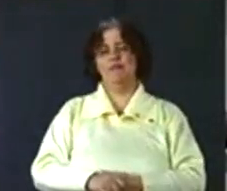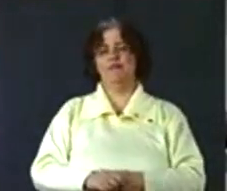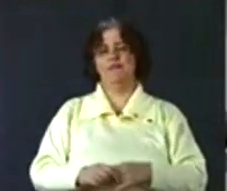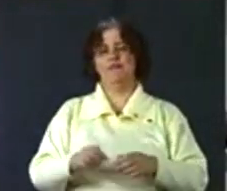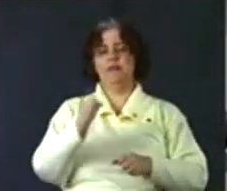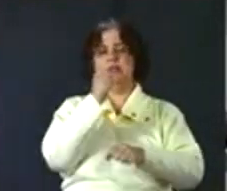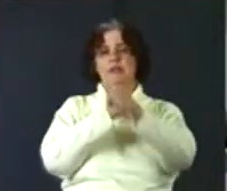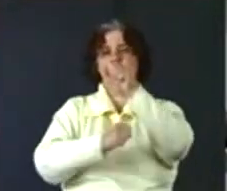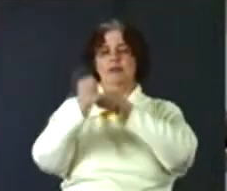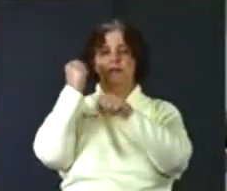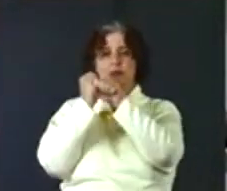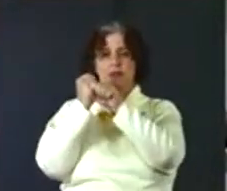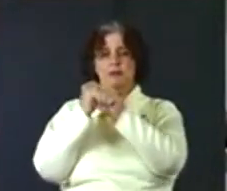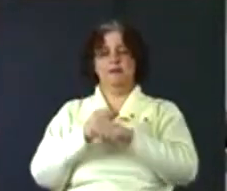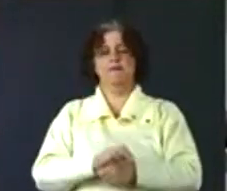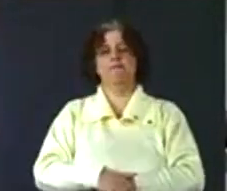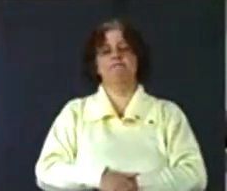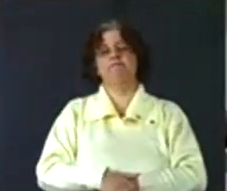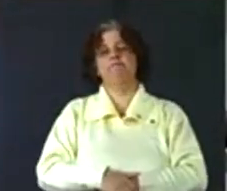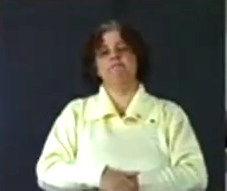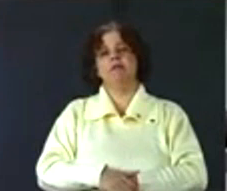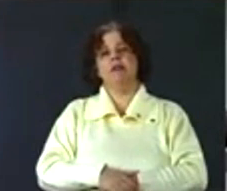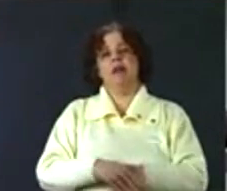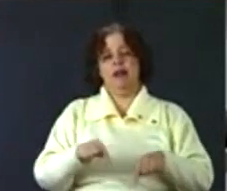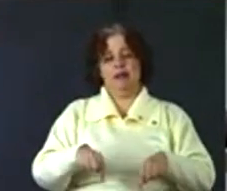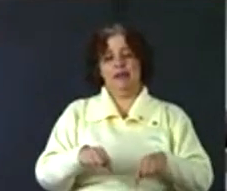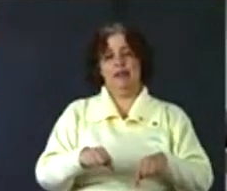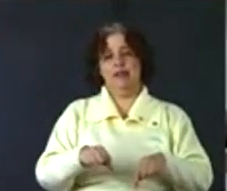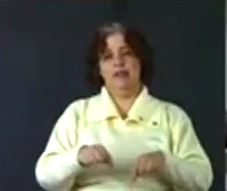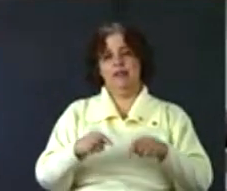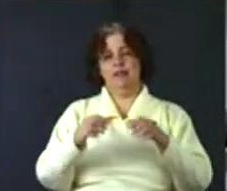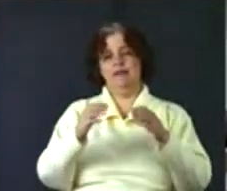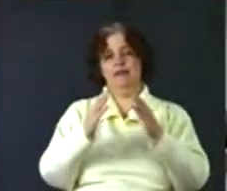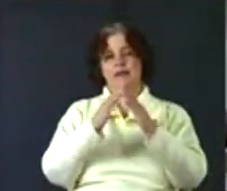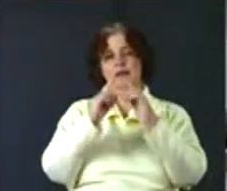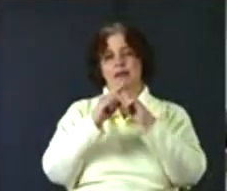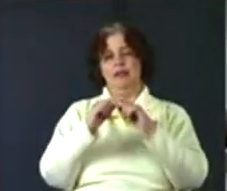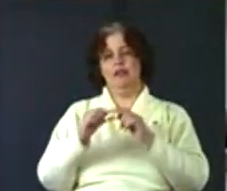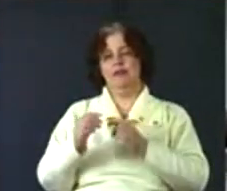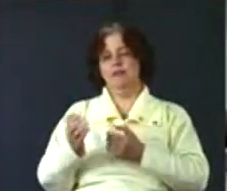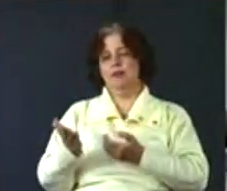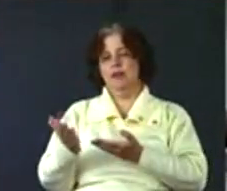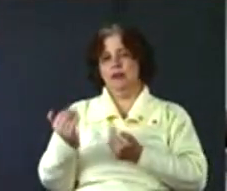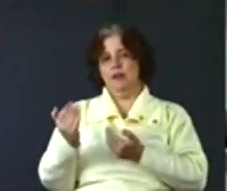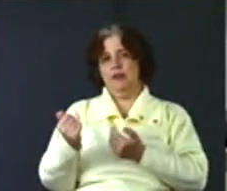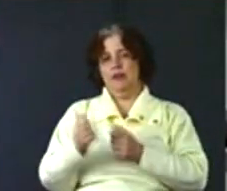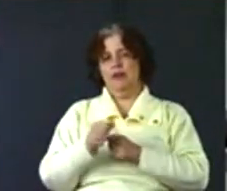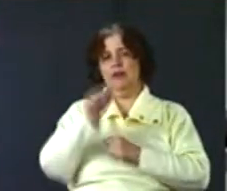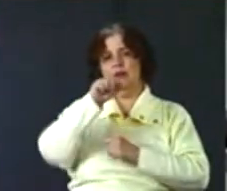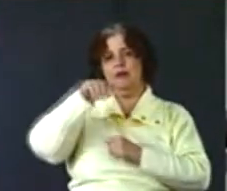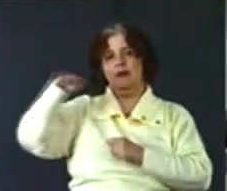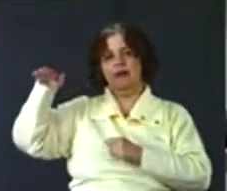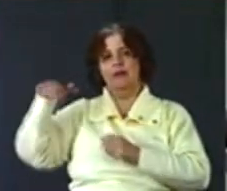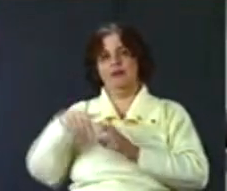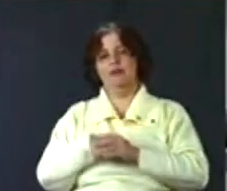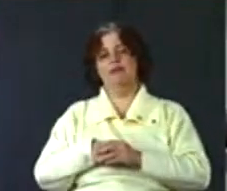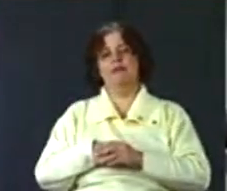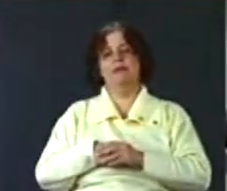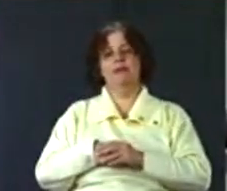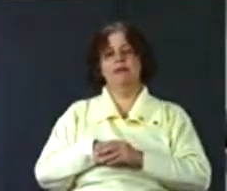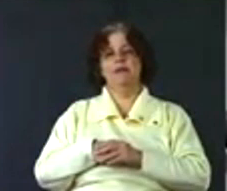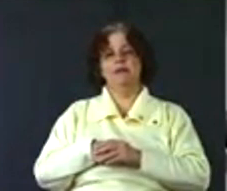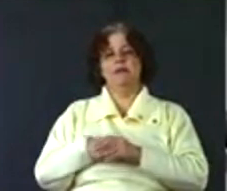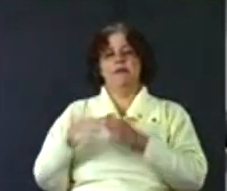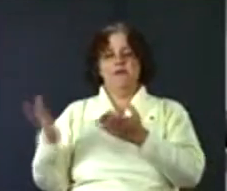Lapa, os nossos adolescentes fizeram um encontro e convidaram o pastor reverendo Nilson para trazer uma palavra